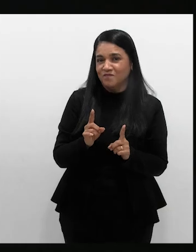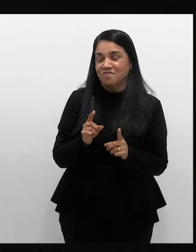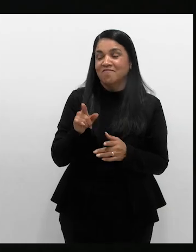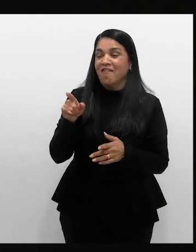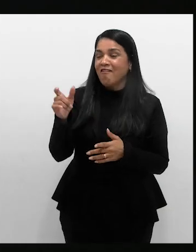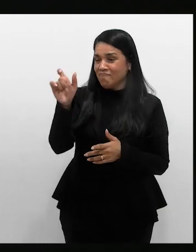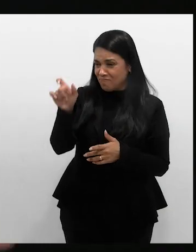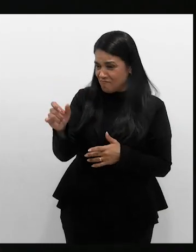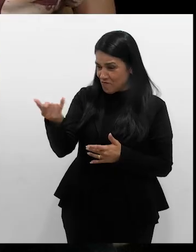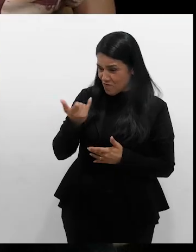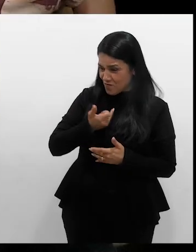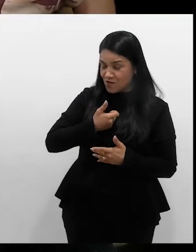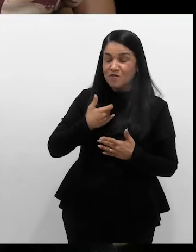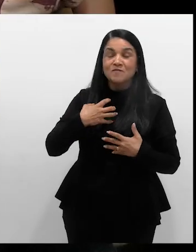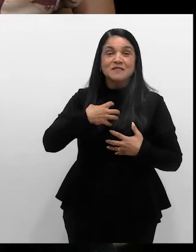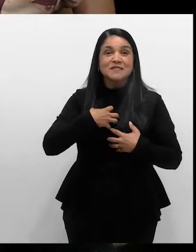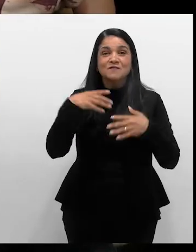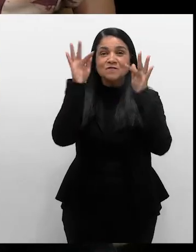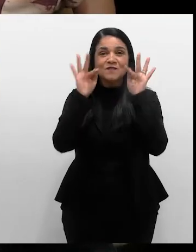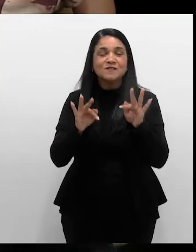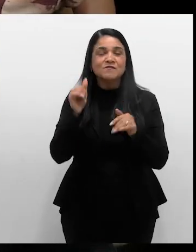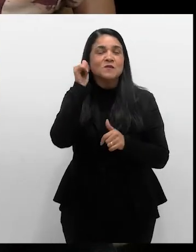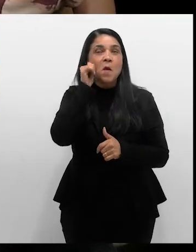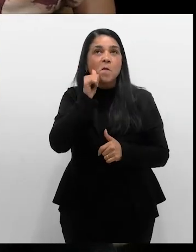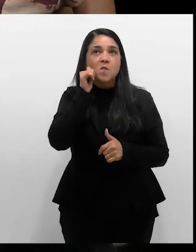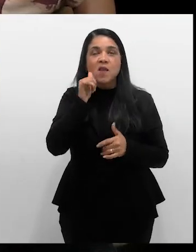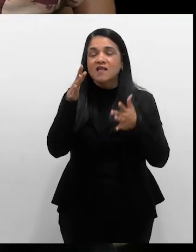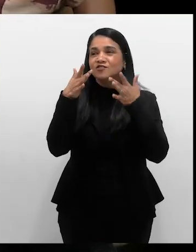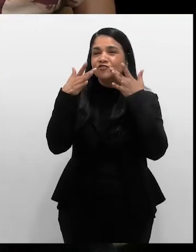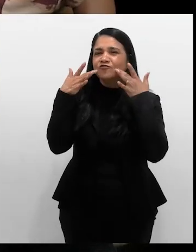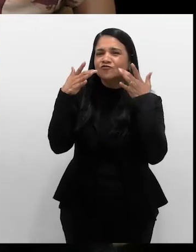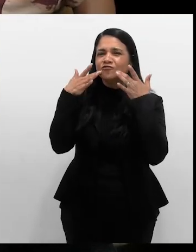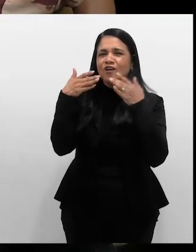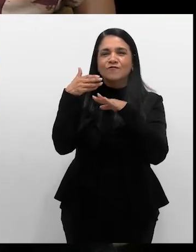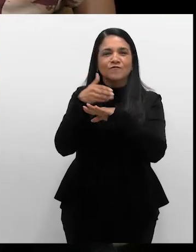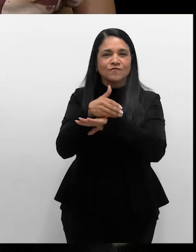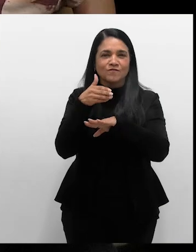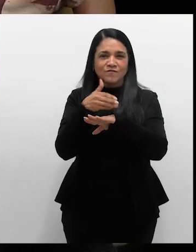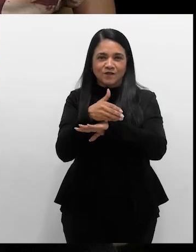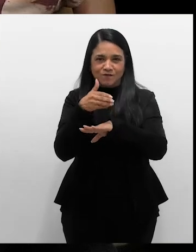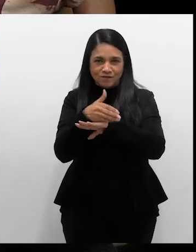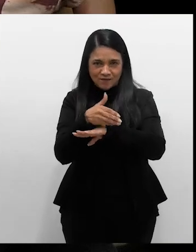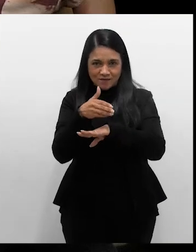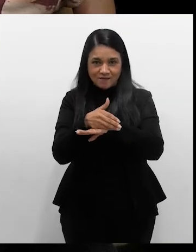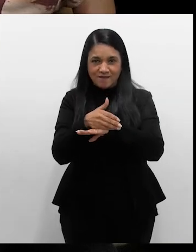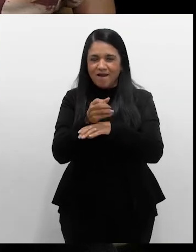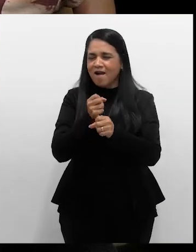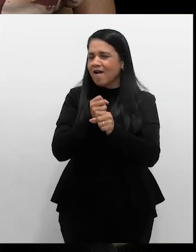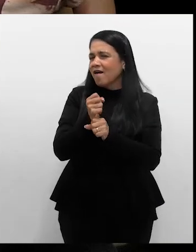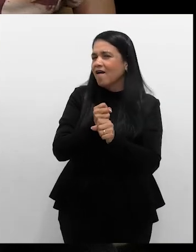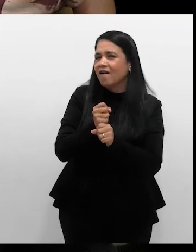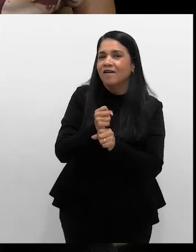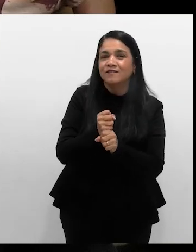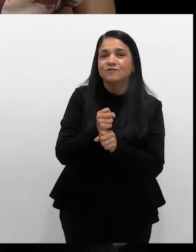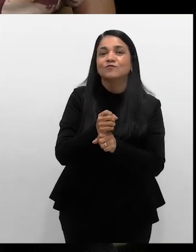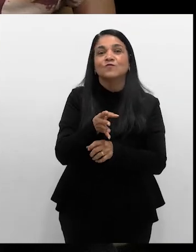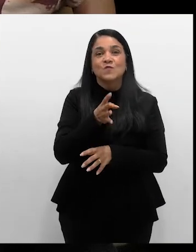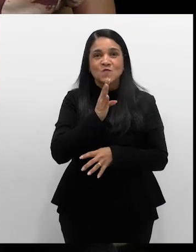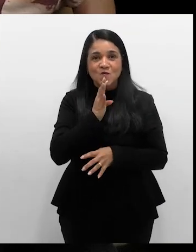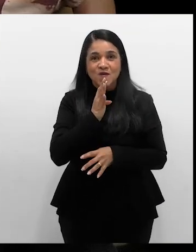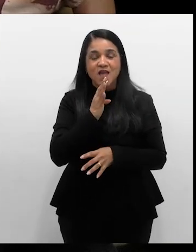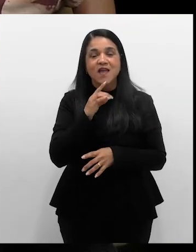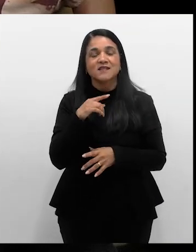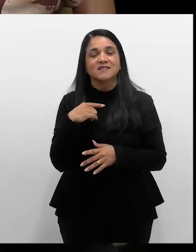Vindo de você, eu fico felicíssimo, porque você é uma mulher de teatro, uma mulher que frequenta muito e há muitos anos,